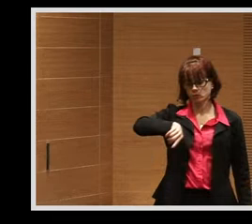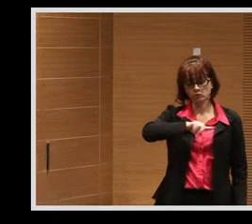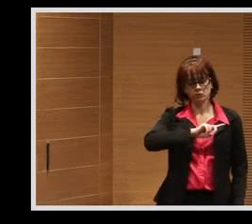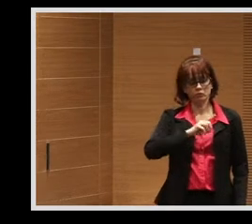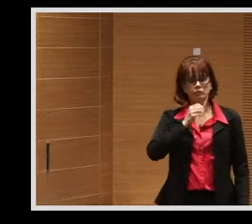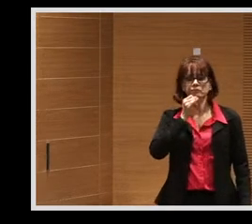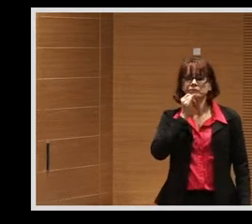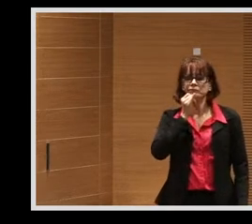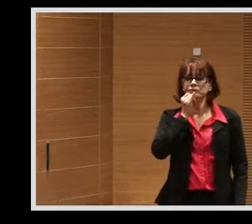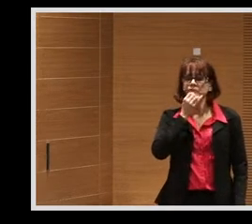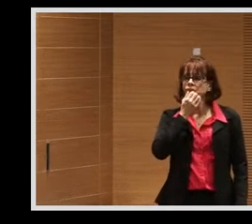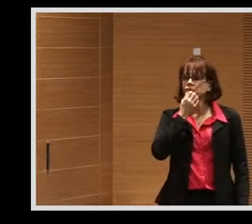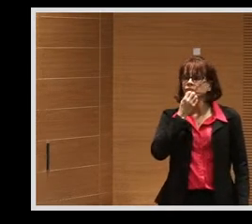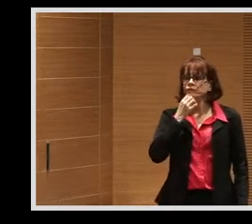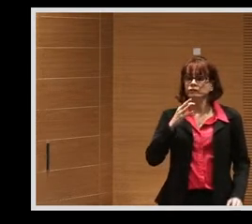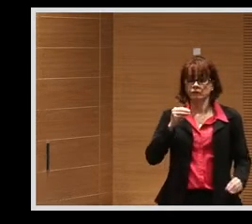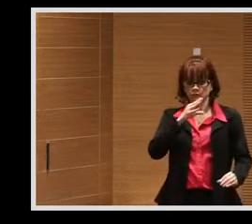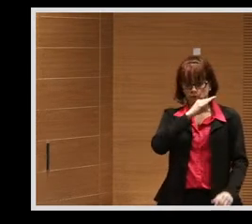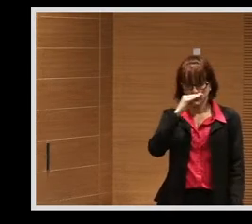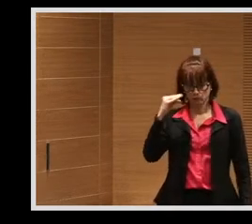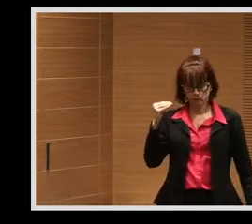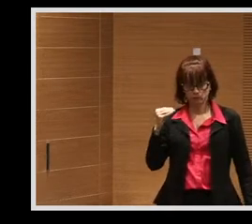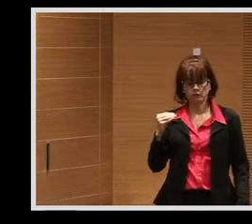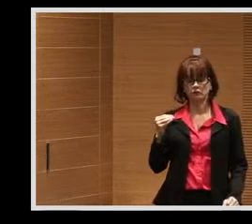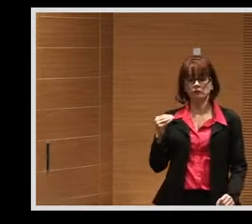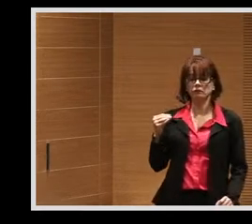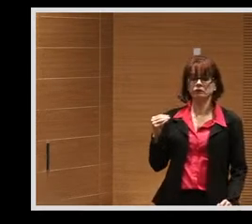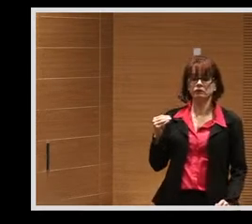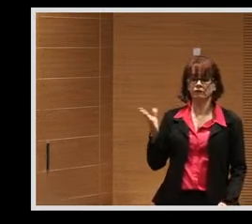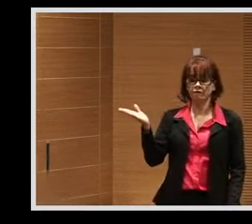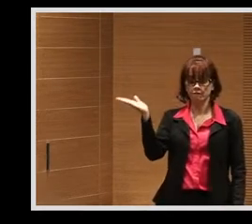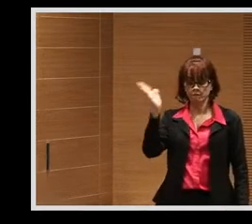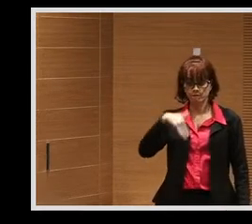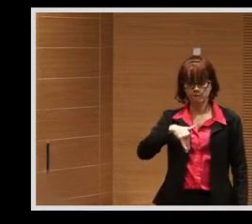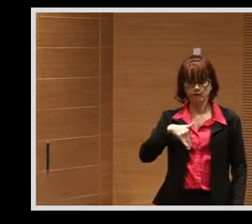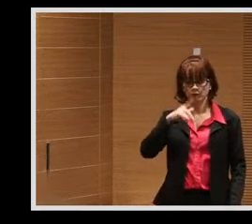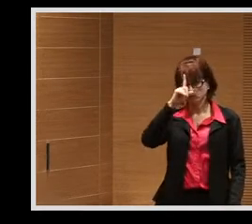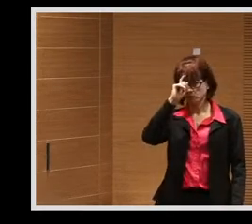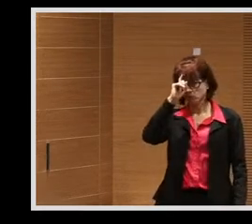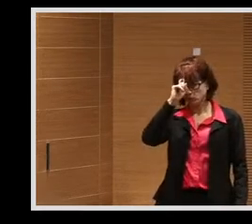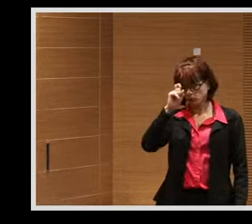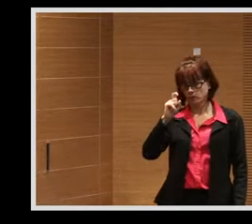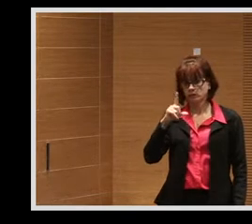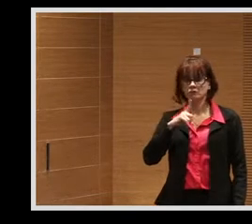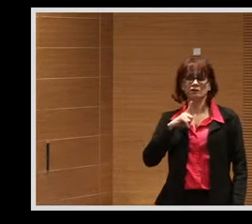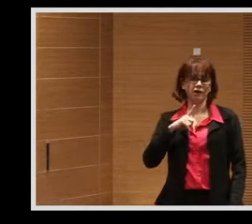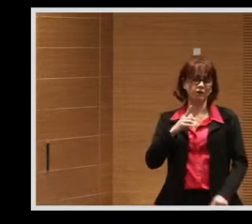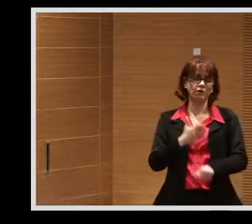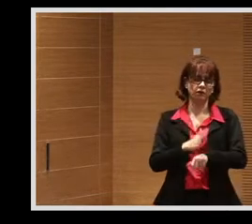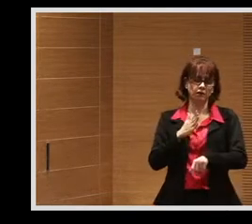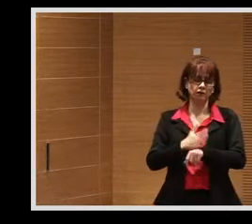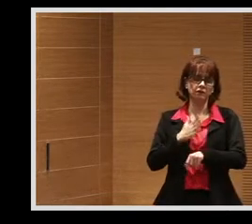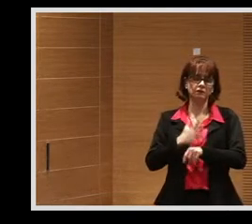Criando, por exemplo, para todo adolescente que chega encaminhado do hospital, esse exercício que às vezes leva meses